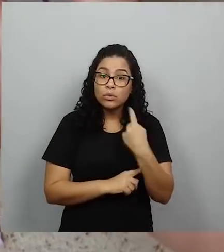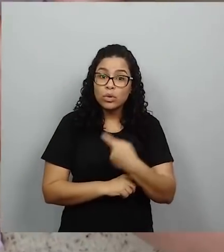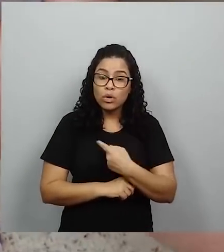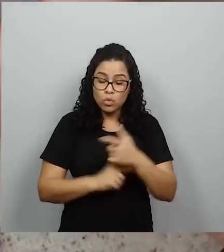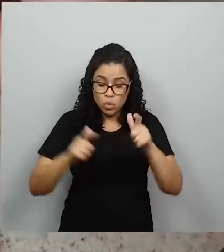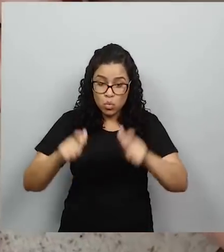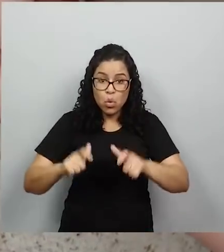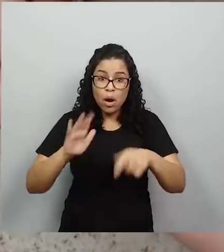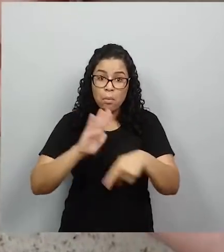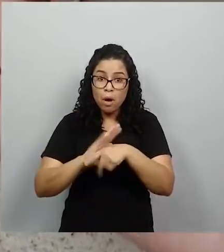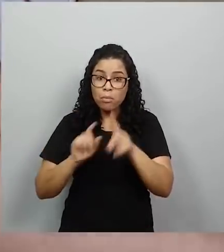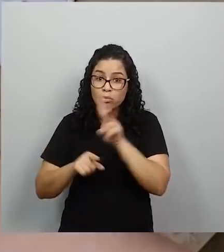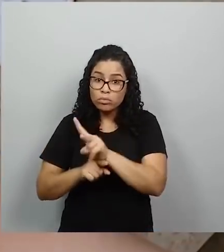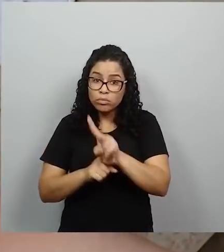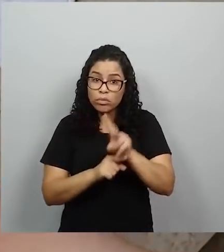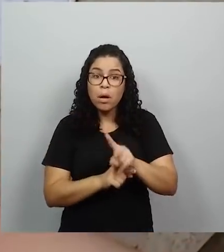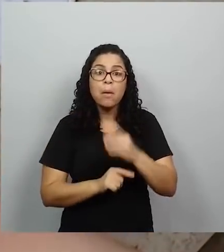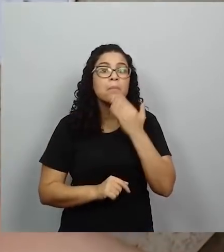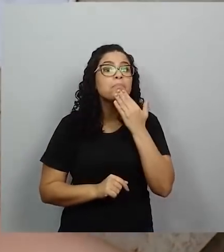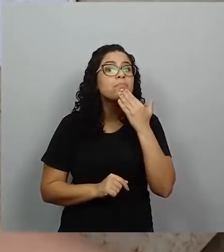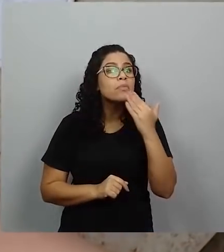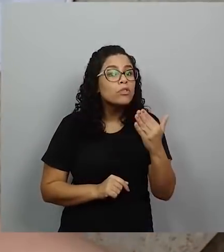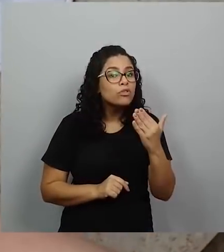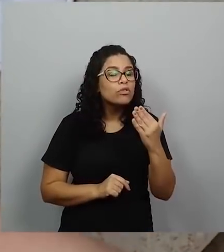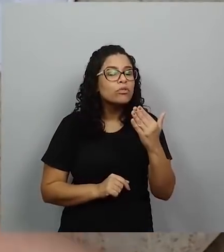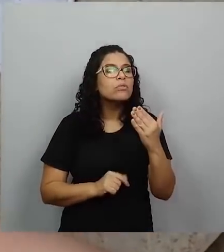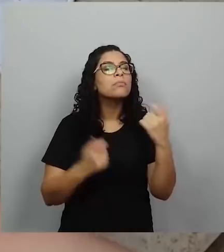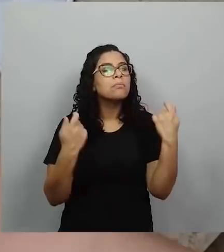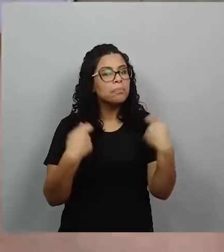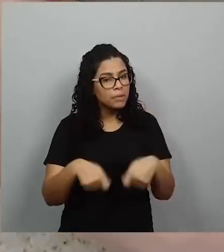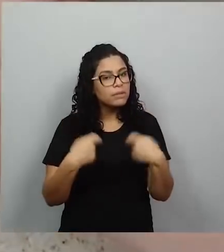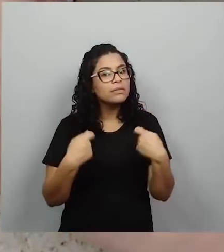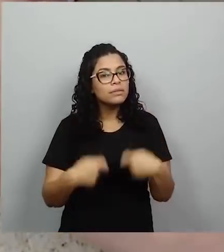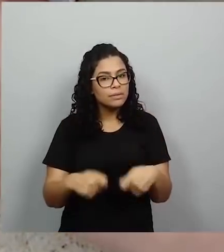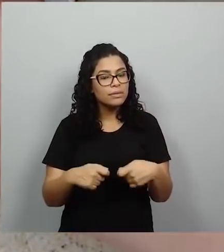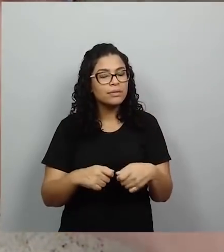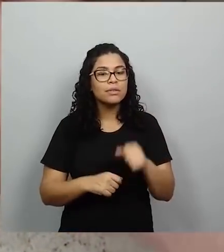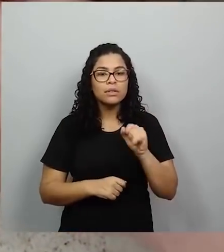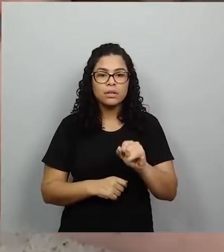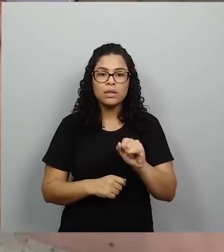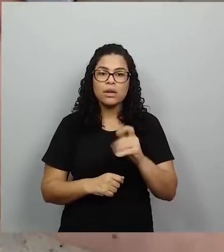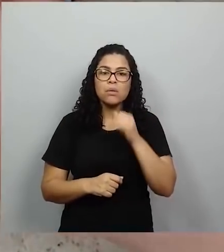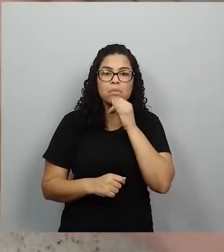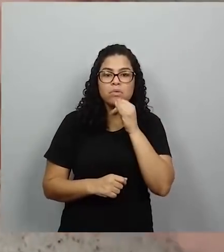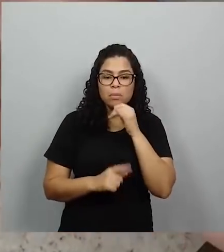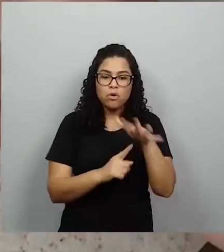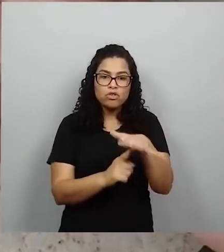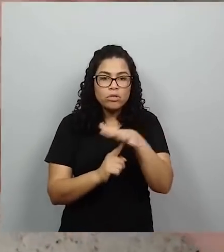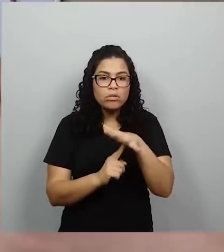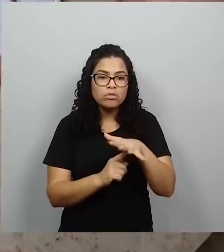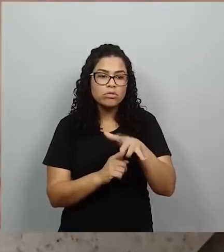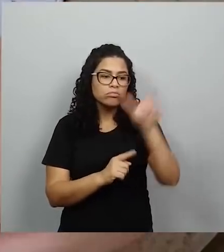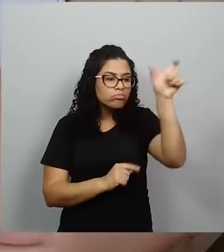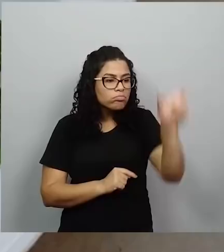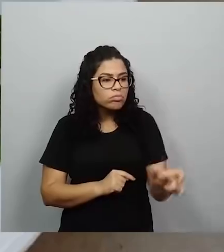num lugar de conservação, nós precisamos pedir autorização. Se for no jardim de uma pessoa ou no